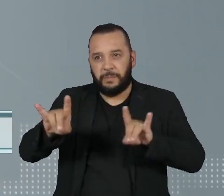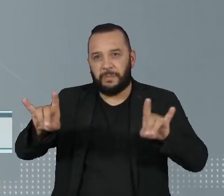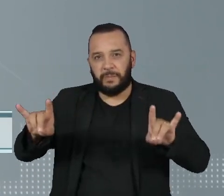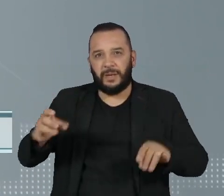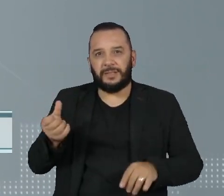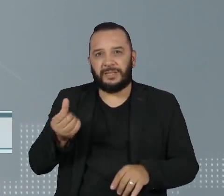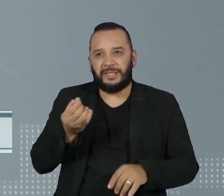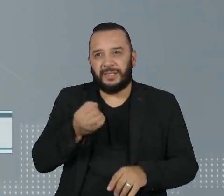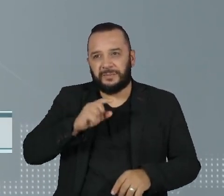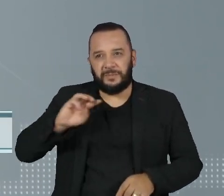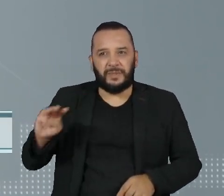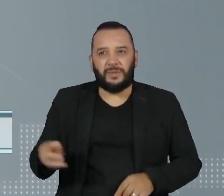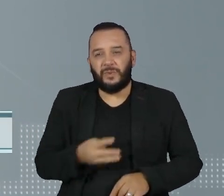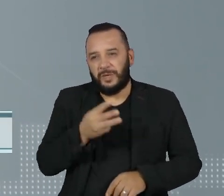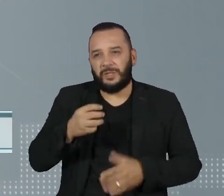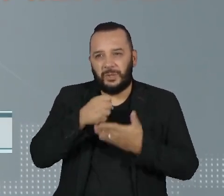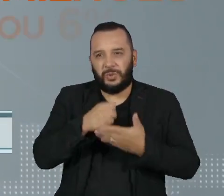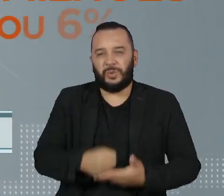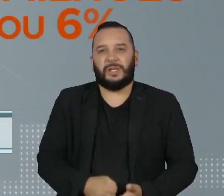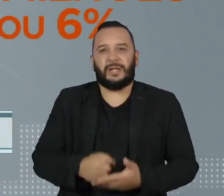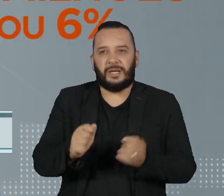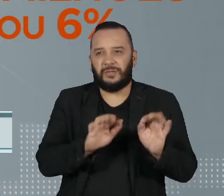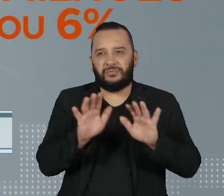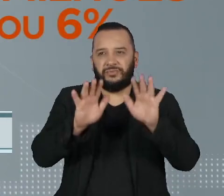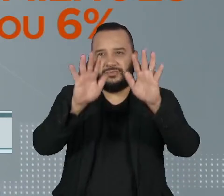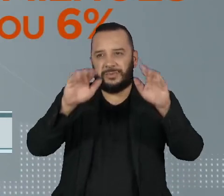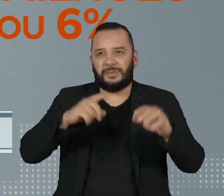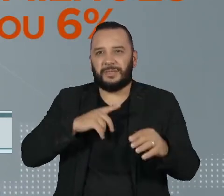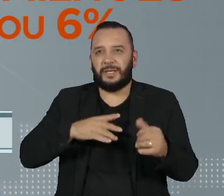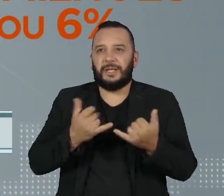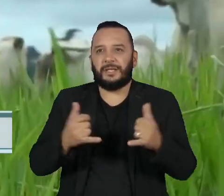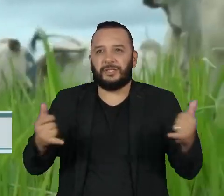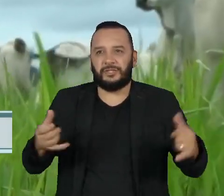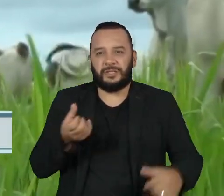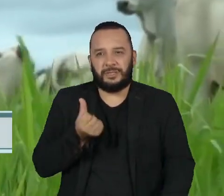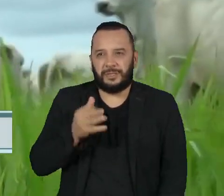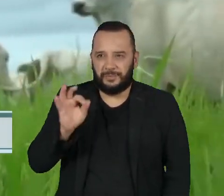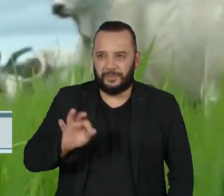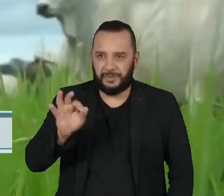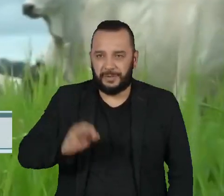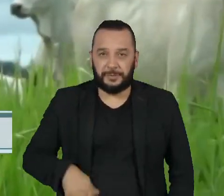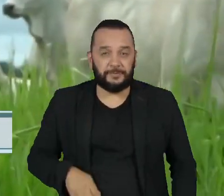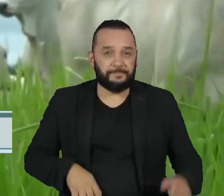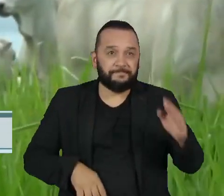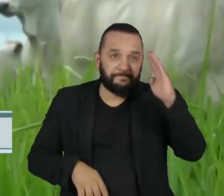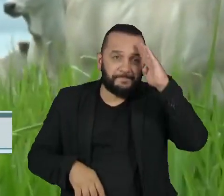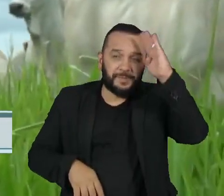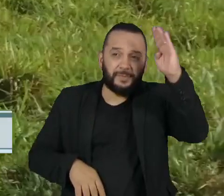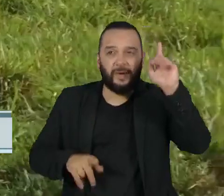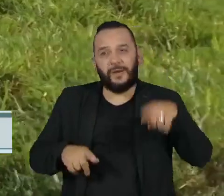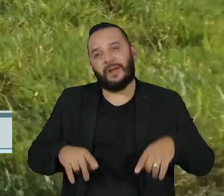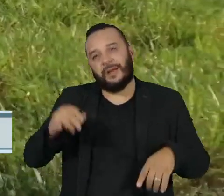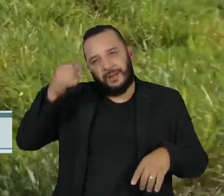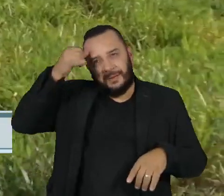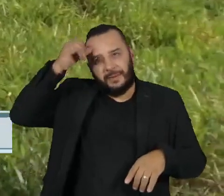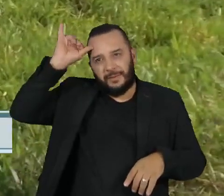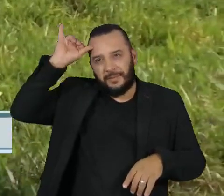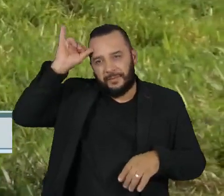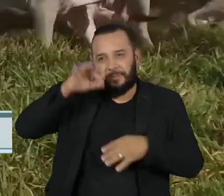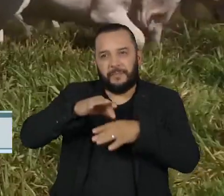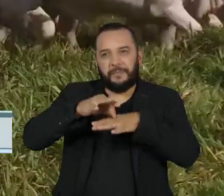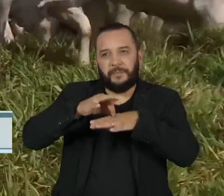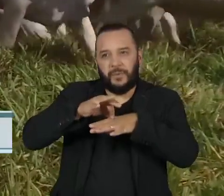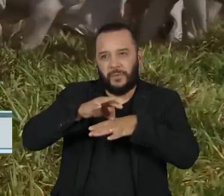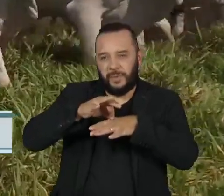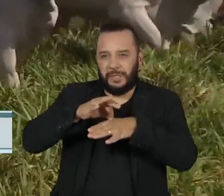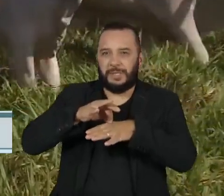ou 34% do setor, seguida de energia, com 6%. A principal vilã é a carne bovina. O estudo estima que essa